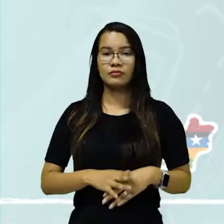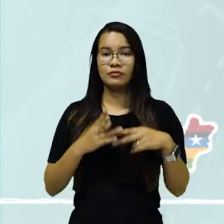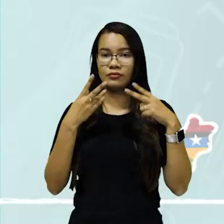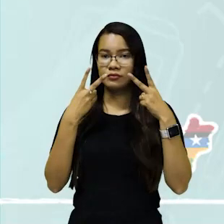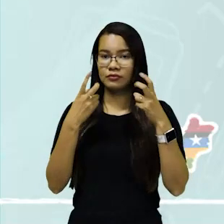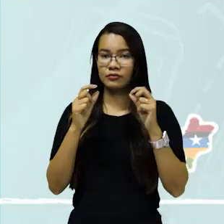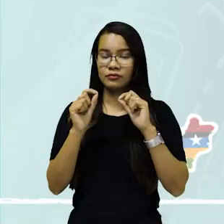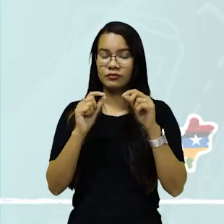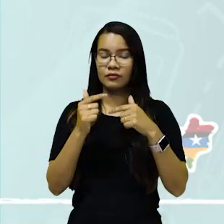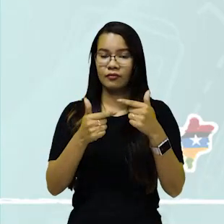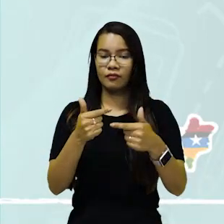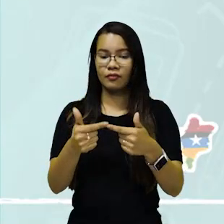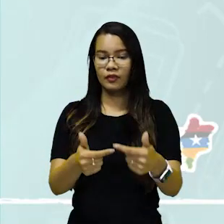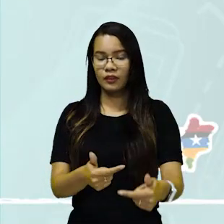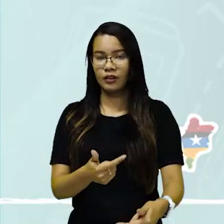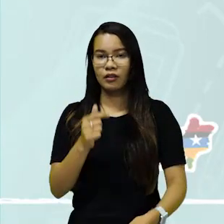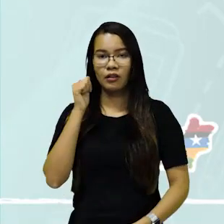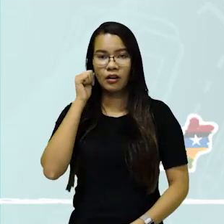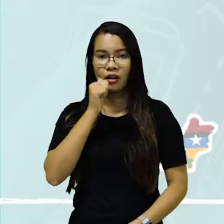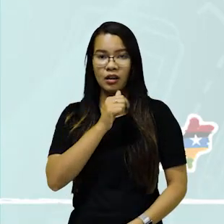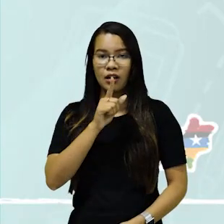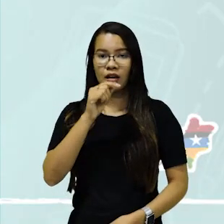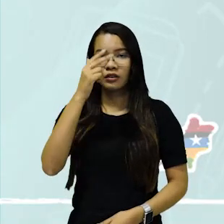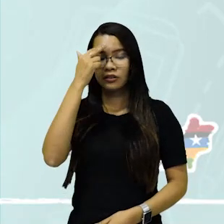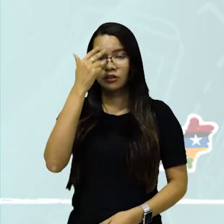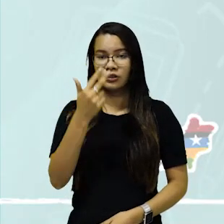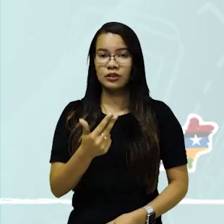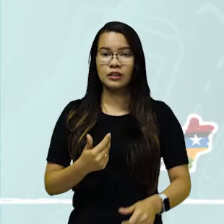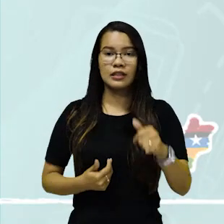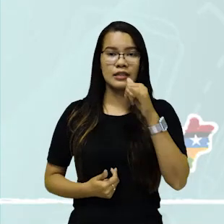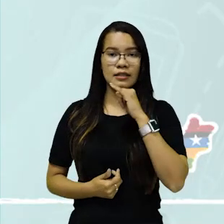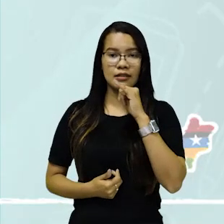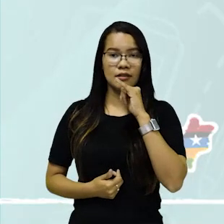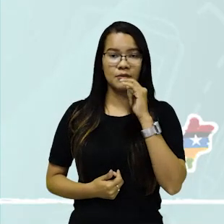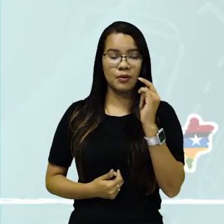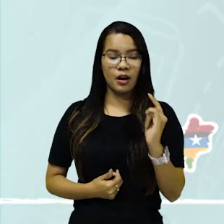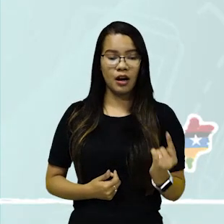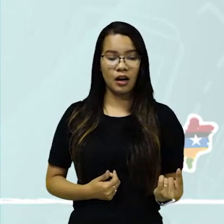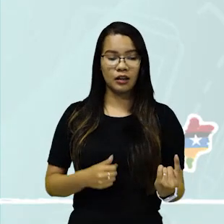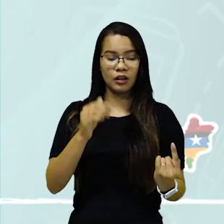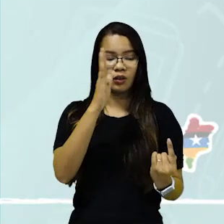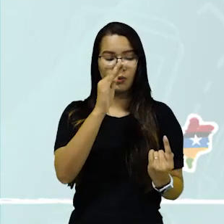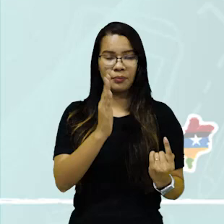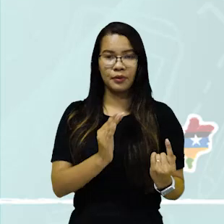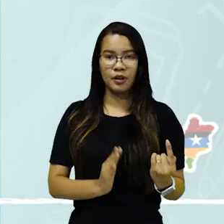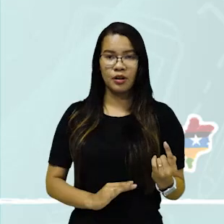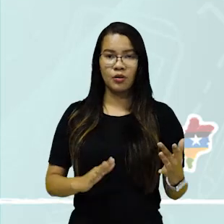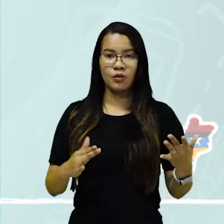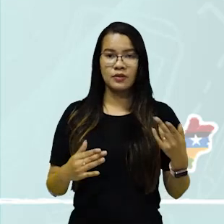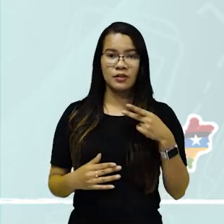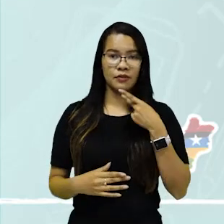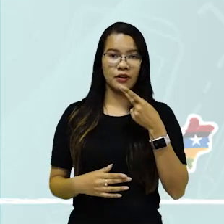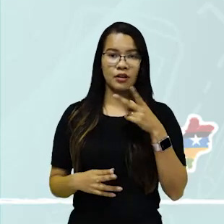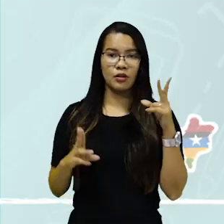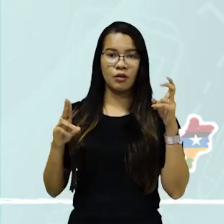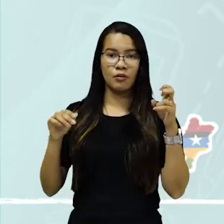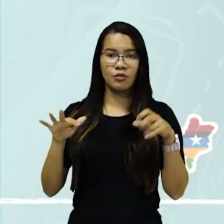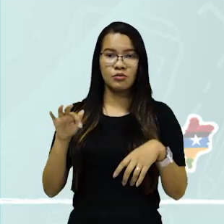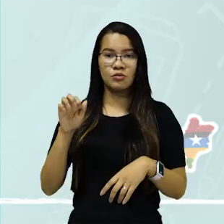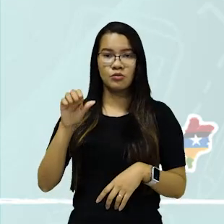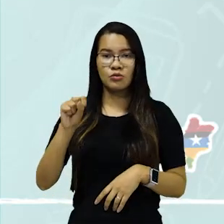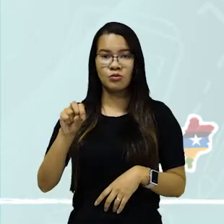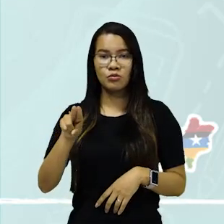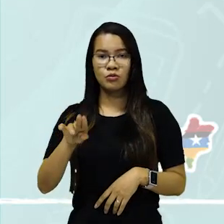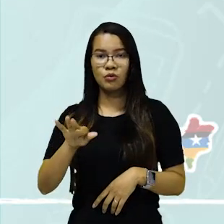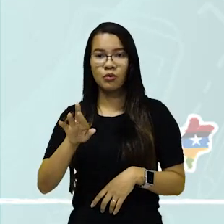Observe que essa luta pelo feminino é uma luta histórica. Por exemplo, no Brasil, quando você fala de sufragismo, no